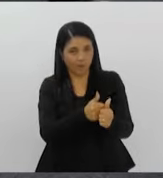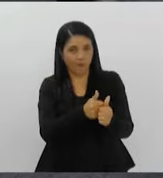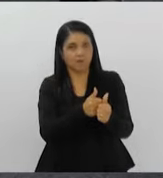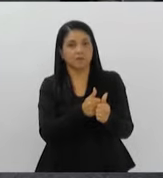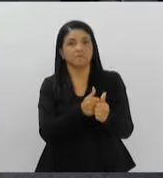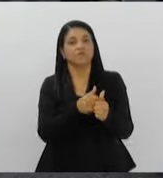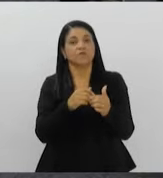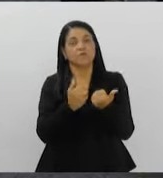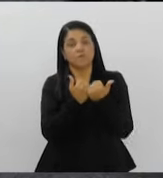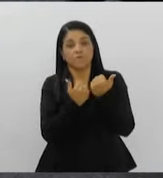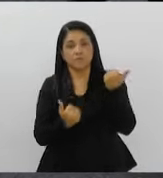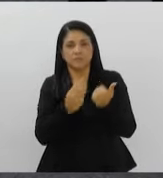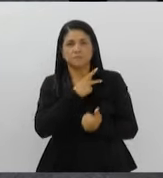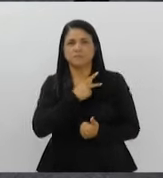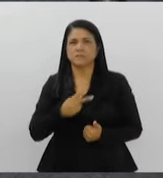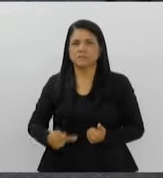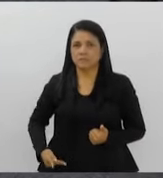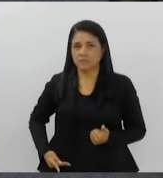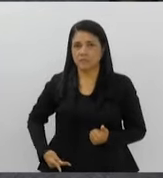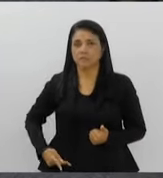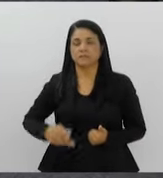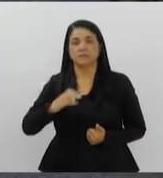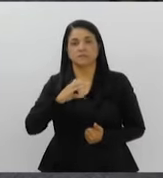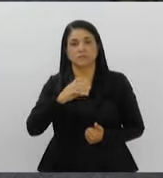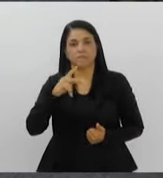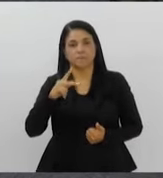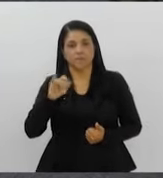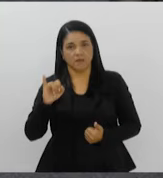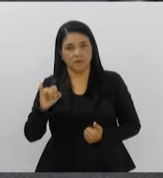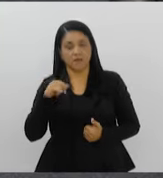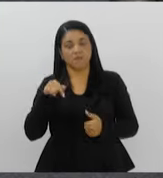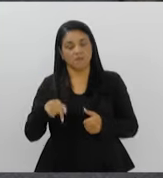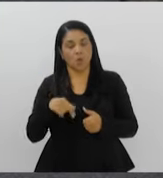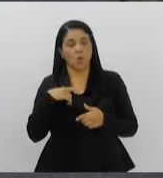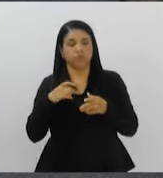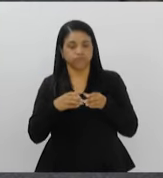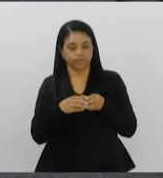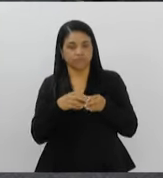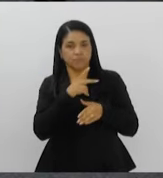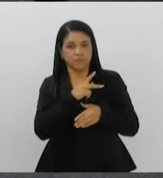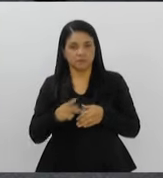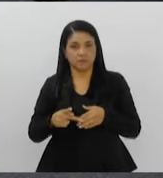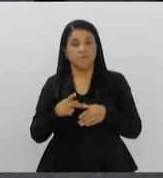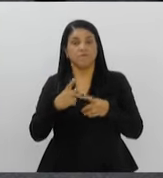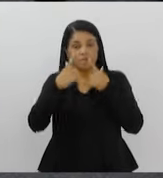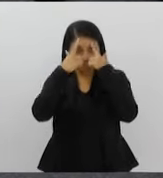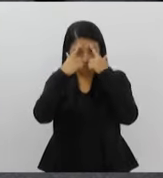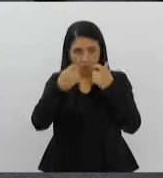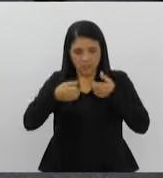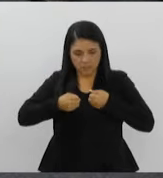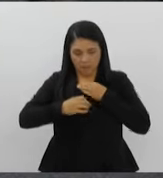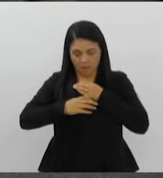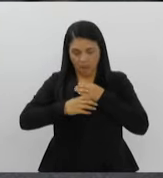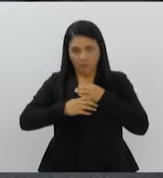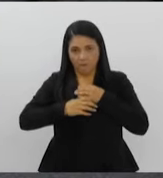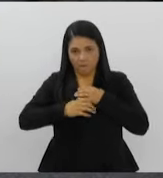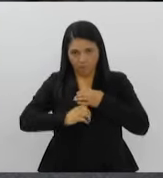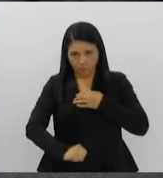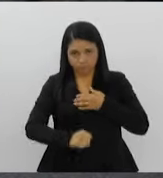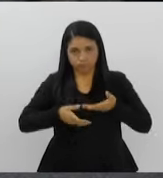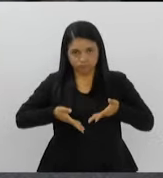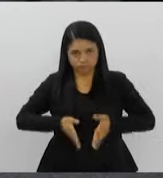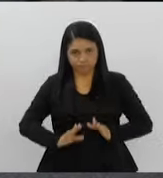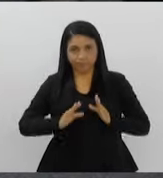foi vice-presidenta da CPI que pude presidir aqui, sobre violência obstétrica. Então, de novo, falando de mulher